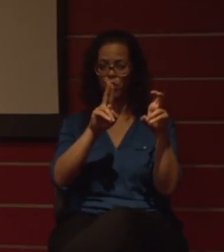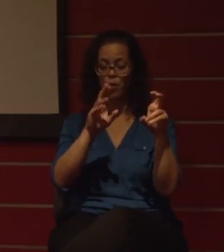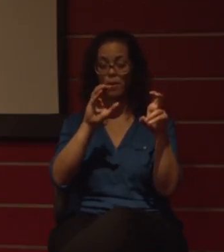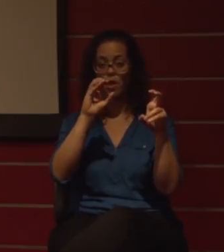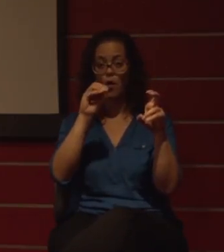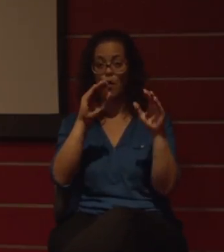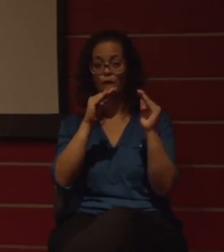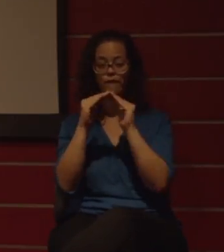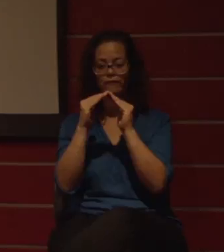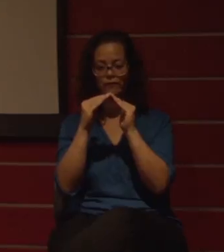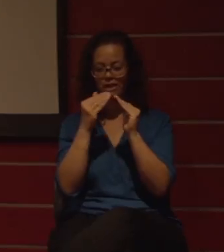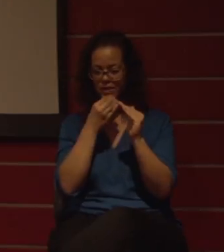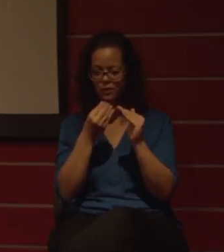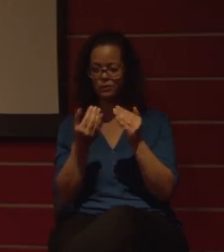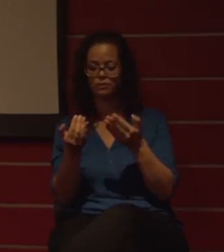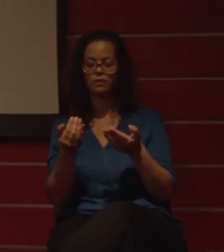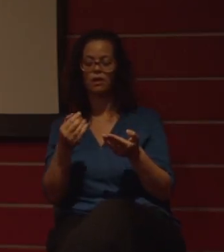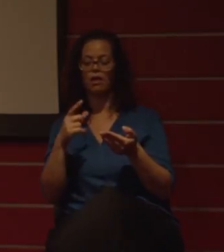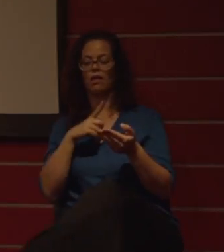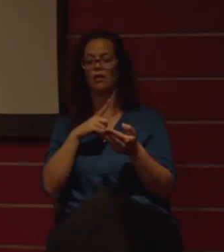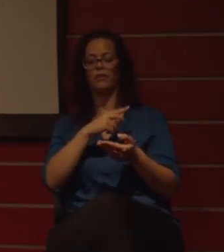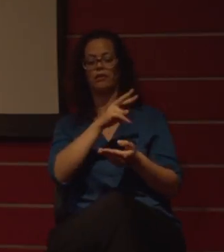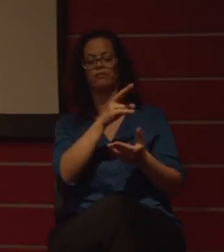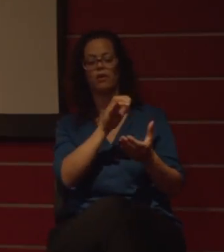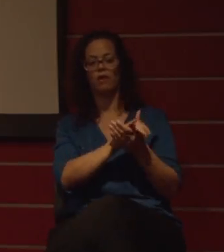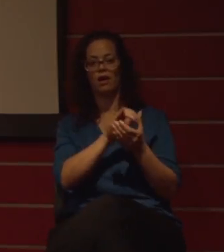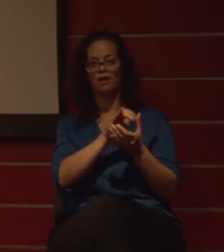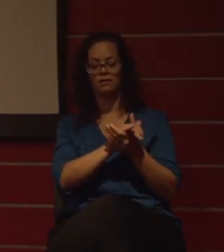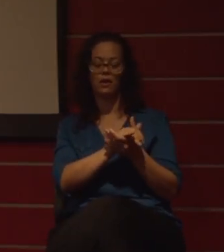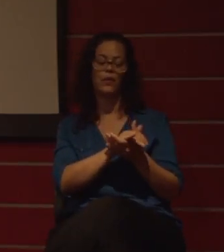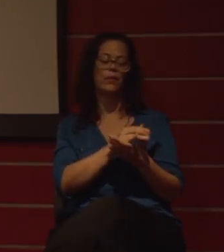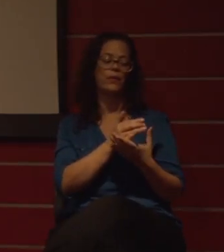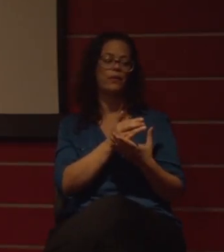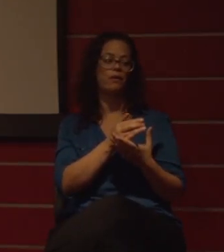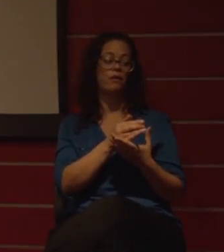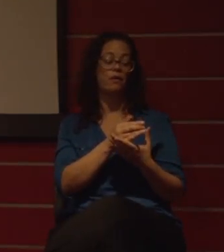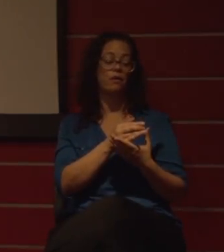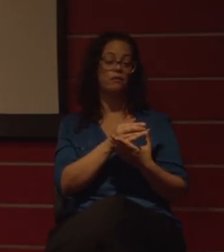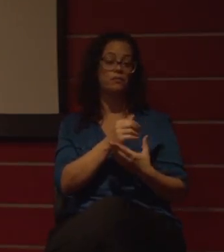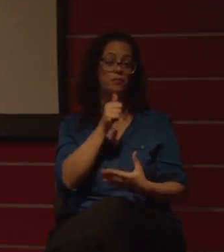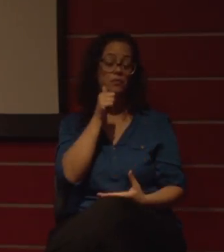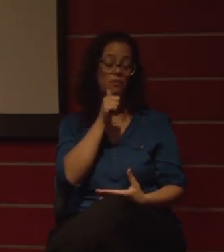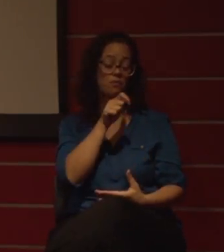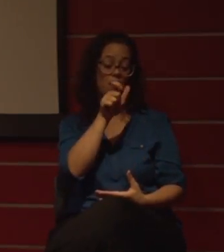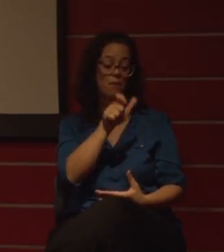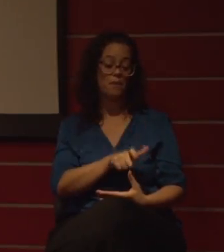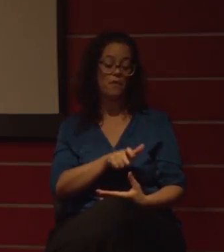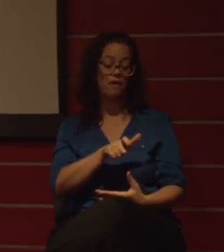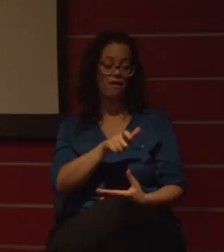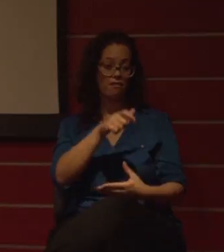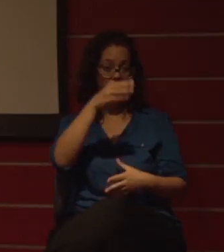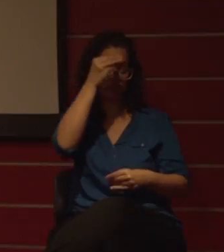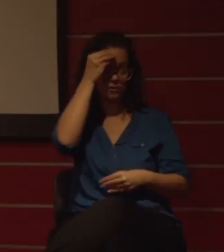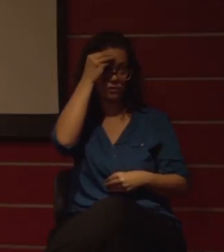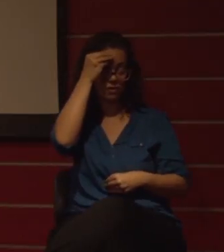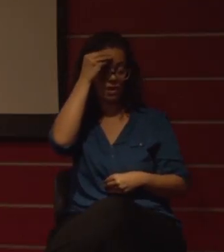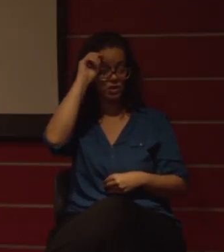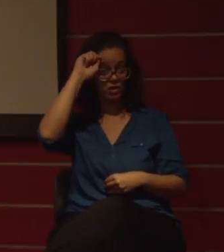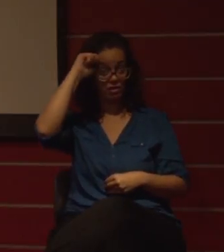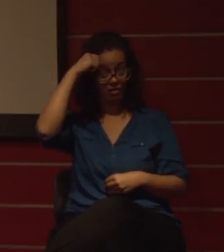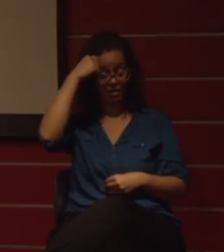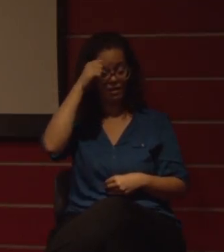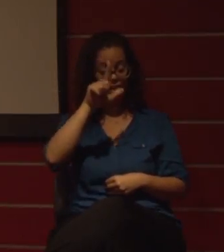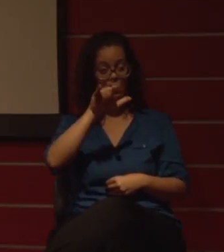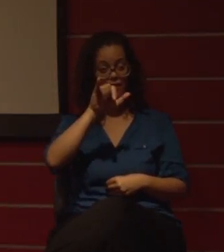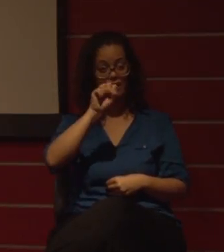desse eh desse casal interracial a personagem Negra interessante aí é a a